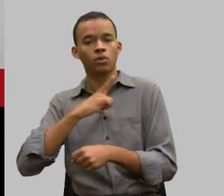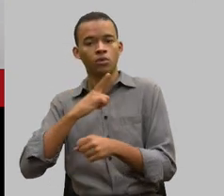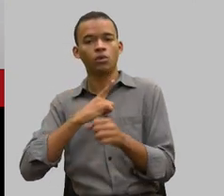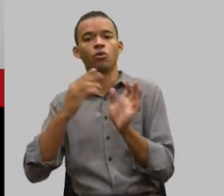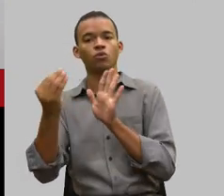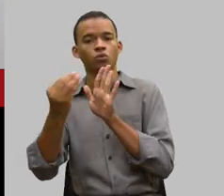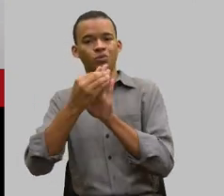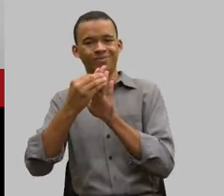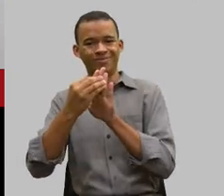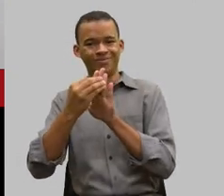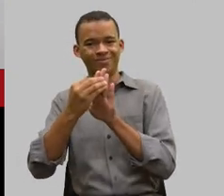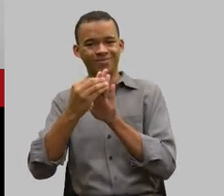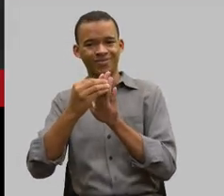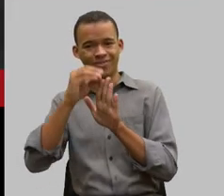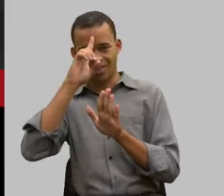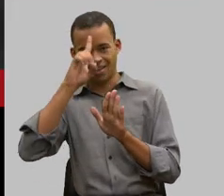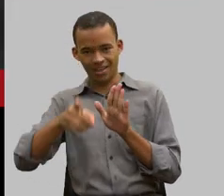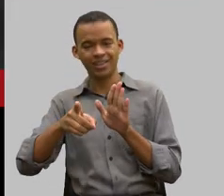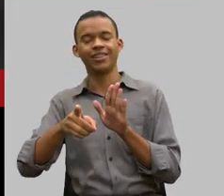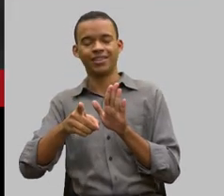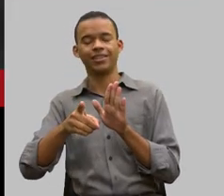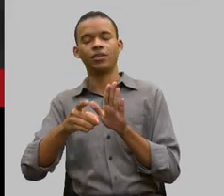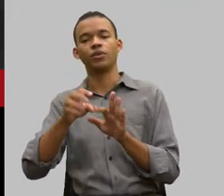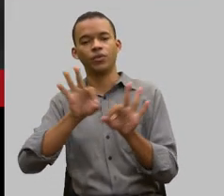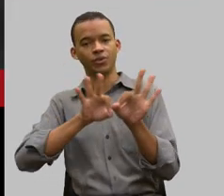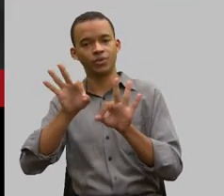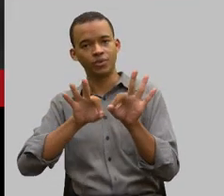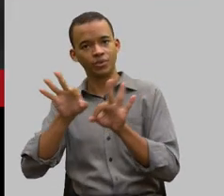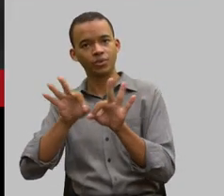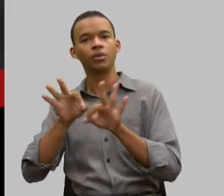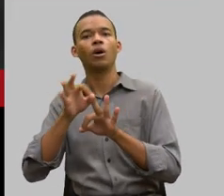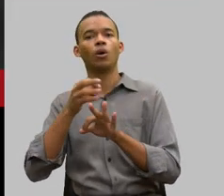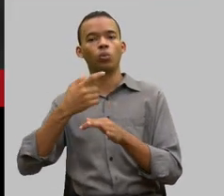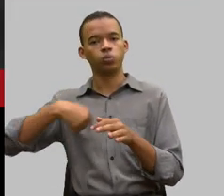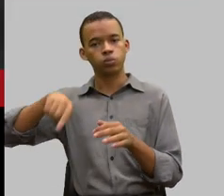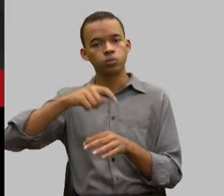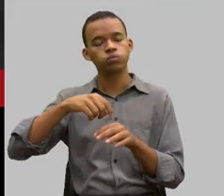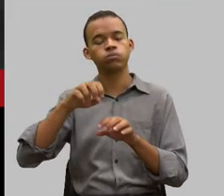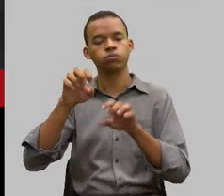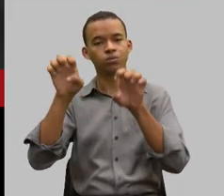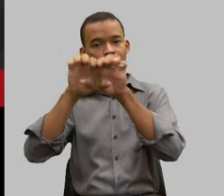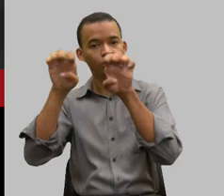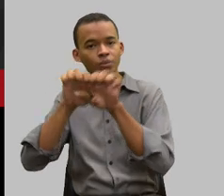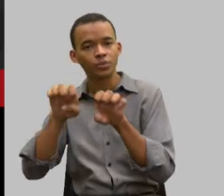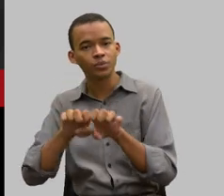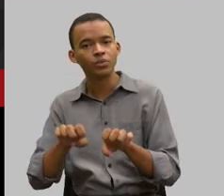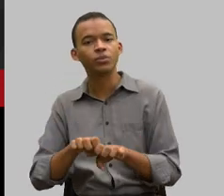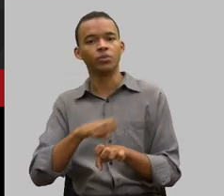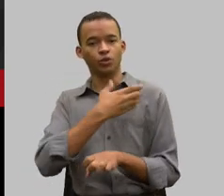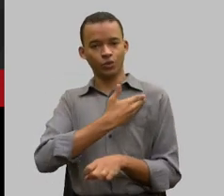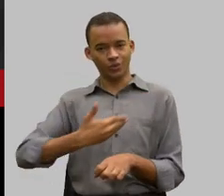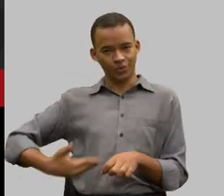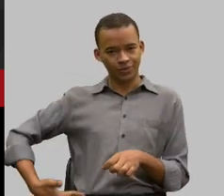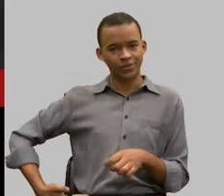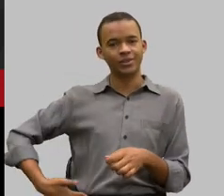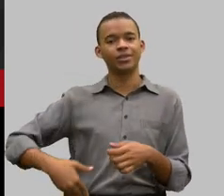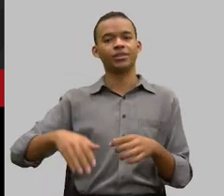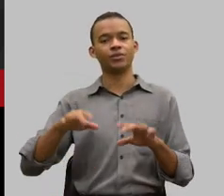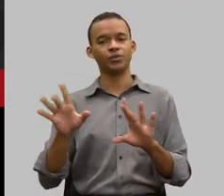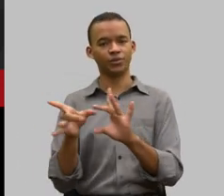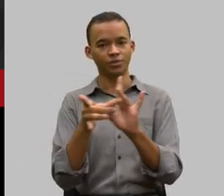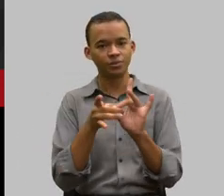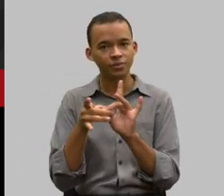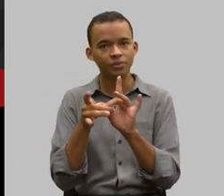2019 e a partir daí a gente começa a montar uma estrutura de governança corporativa né exigir